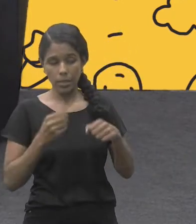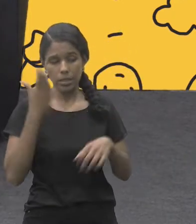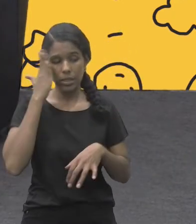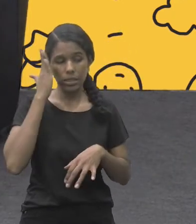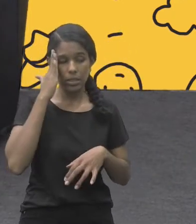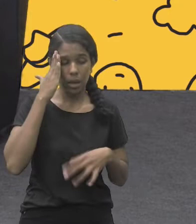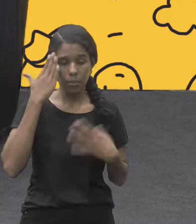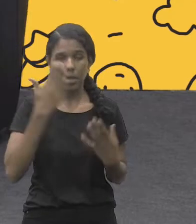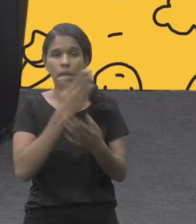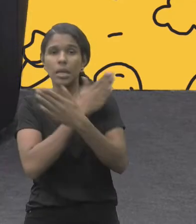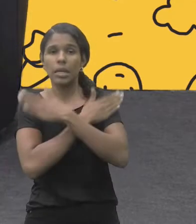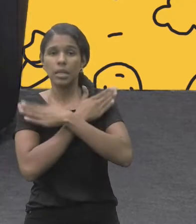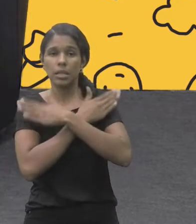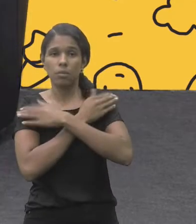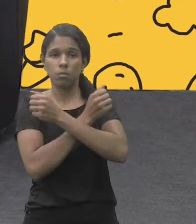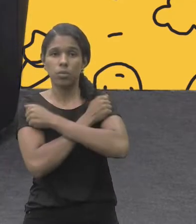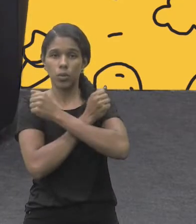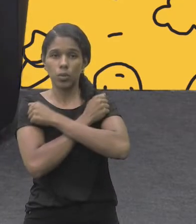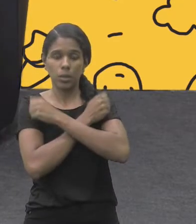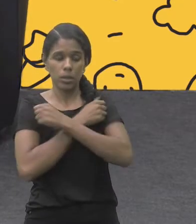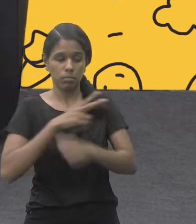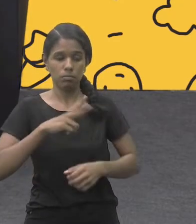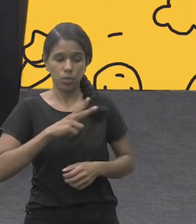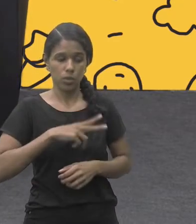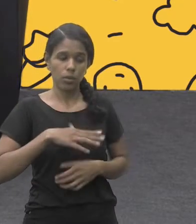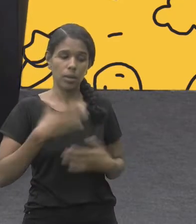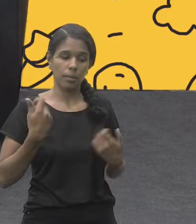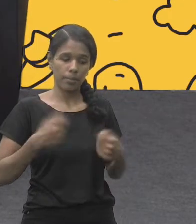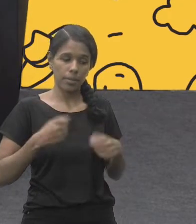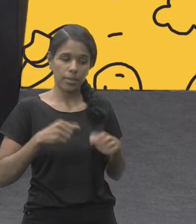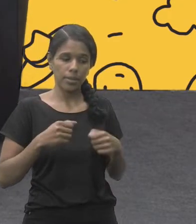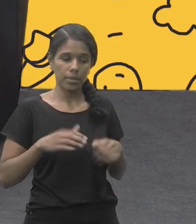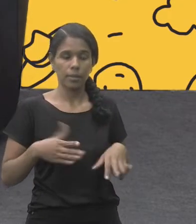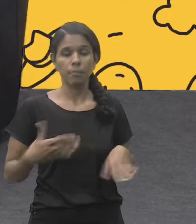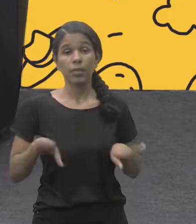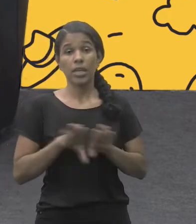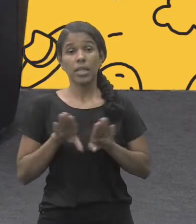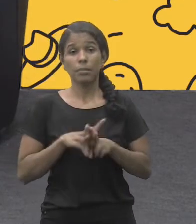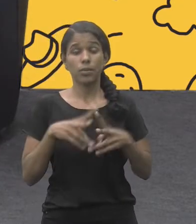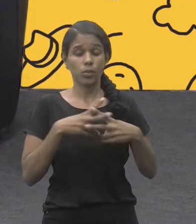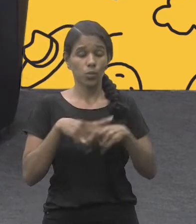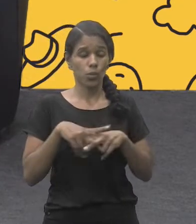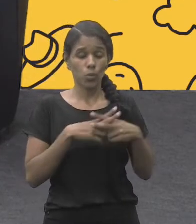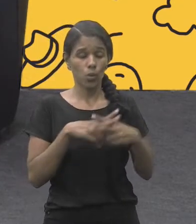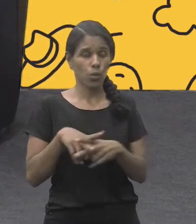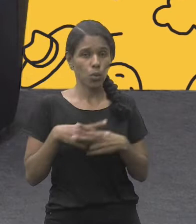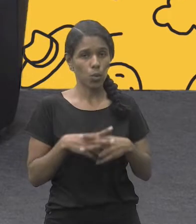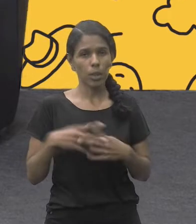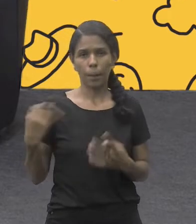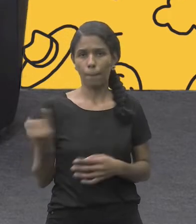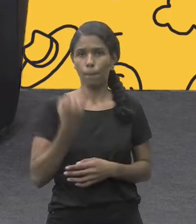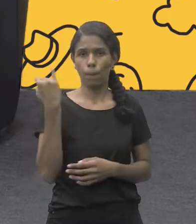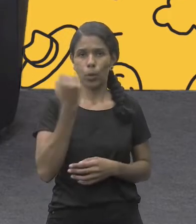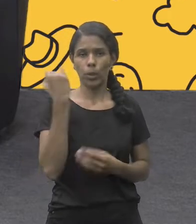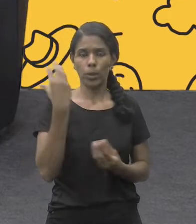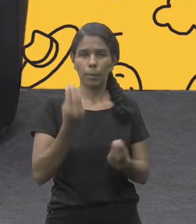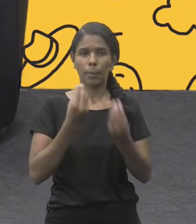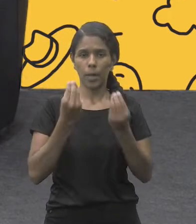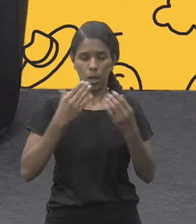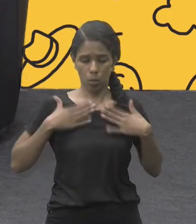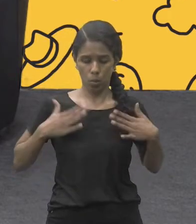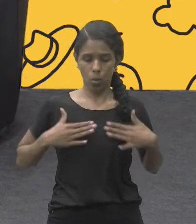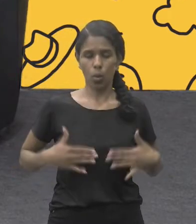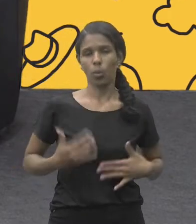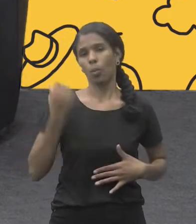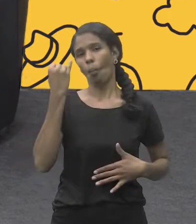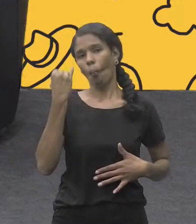quando ela tá acima do peso, né? É um esporte muito bom para você perder peso. Um cara, por exemplo, que quer definir o corpo,